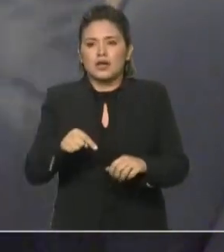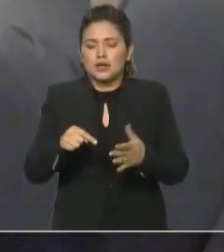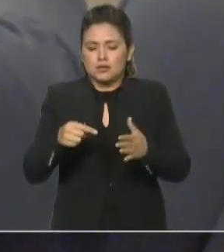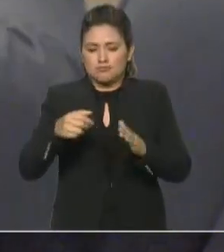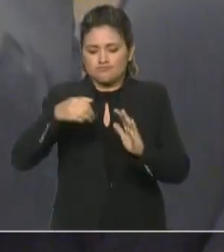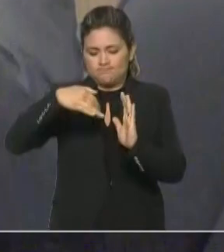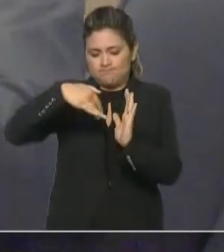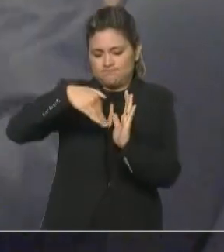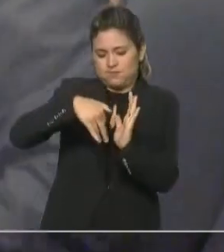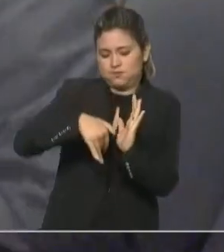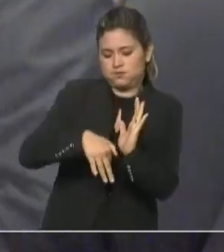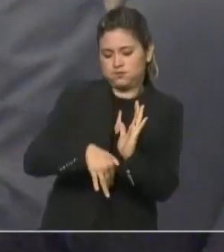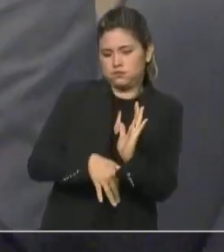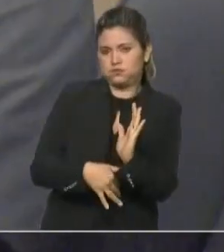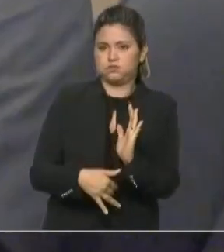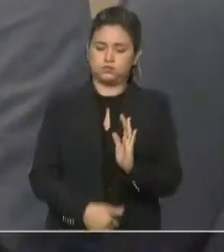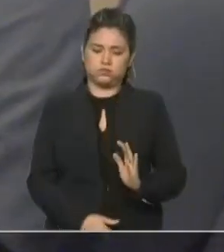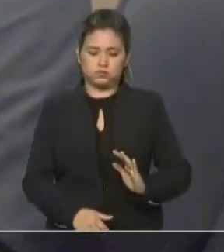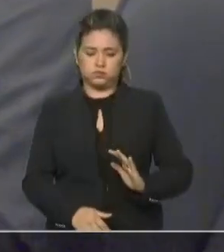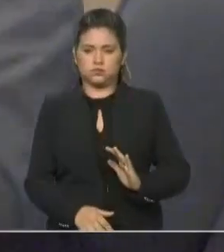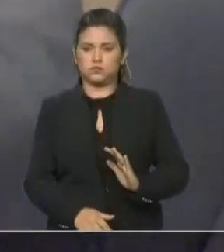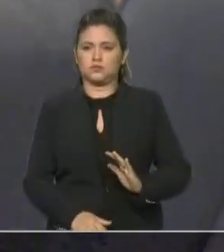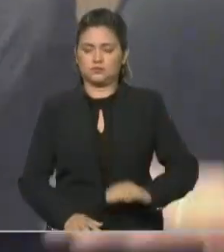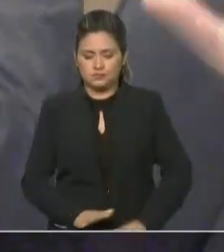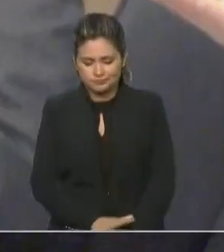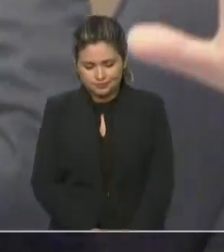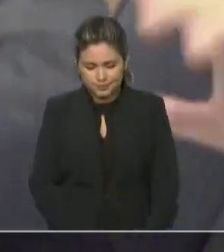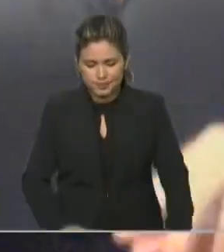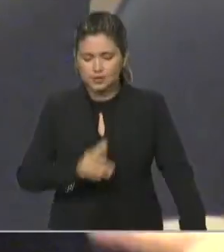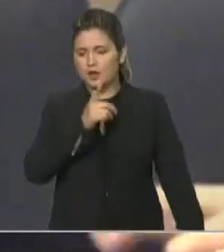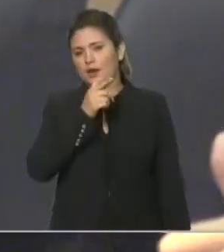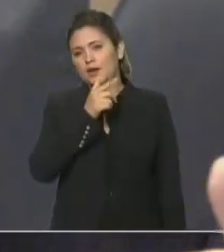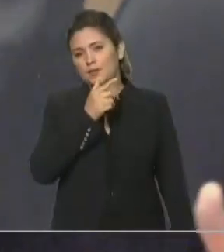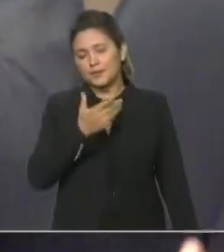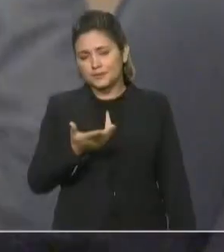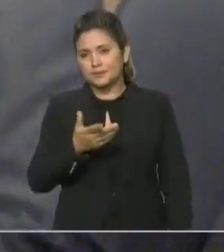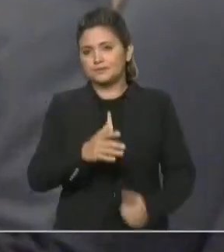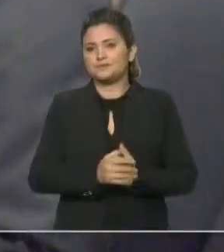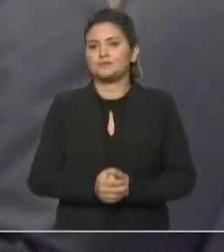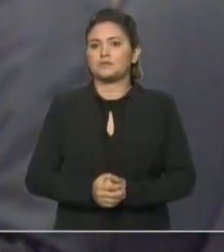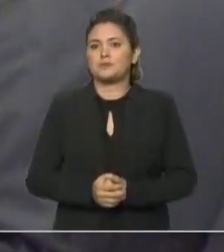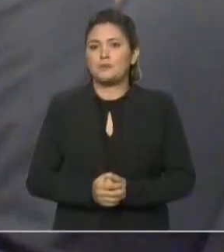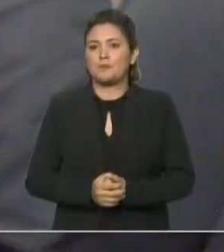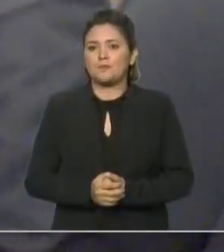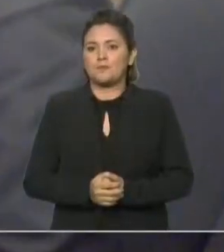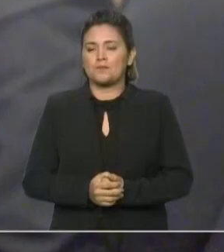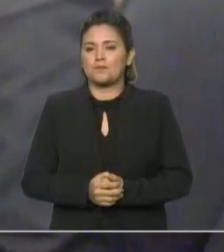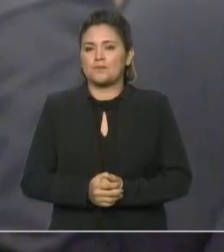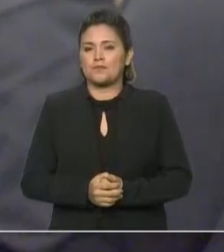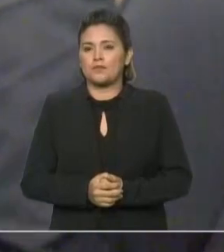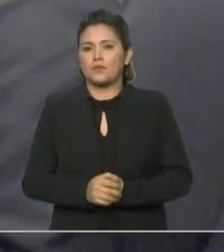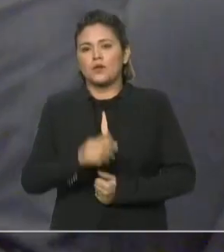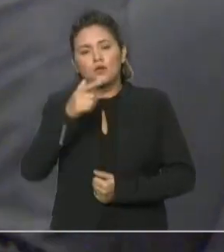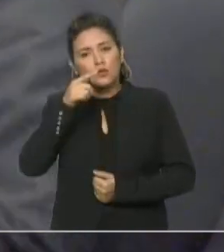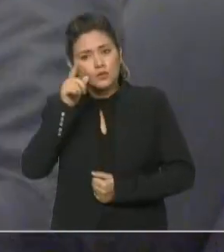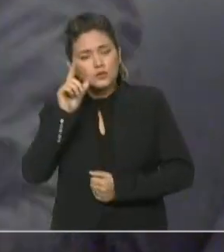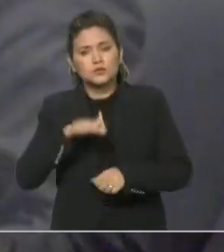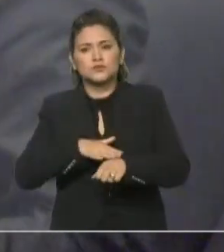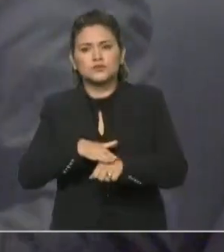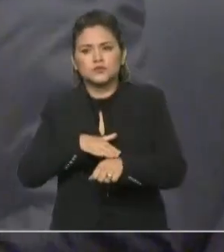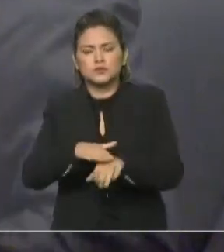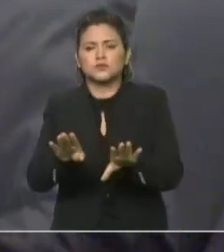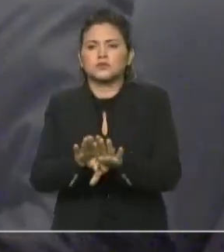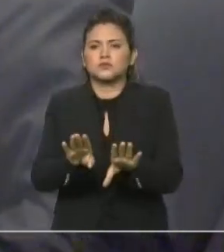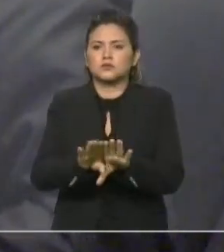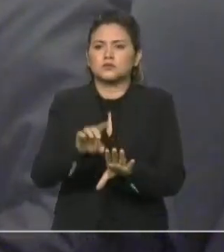período? Então, há necessidade dessa ampla discussão, já tratada pelo deputado Hélio, tratada pelo deputado César Pires. Ontem conversei também com o deputado Zé Inácio, e eu